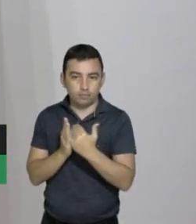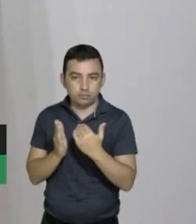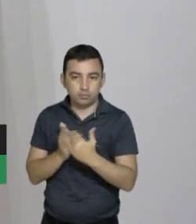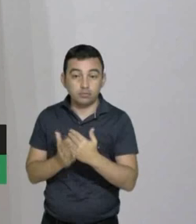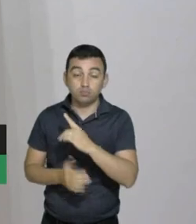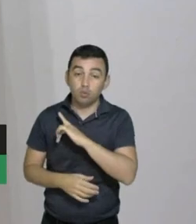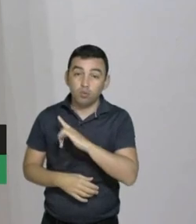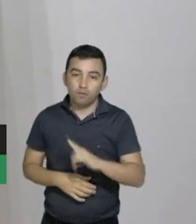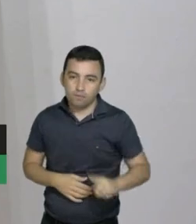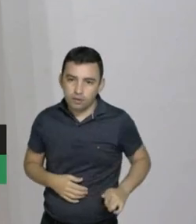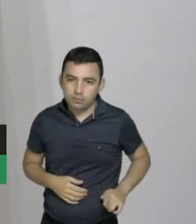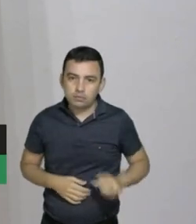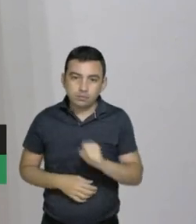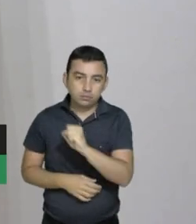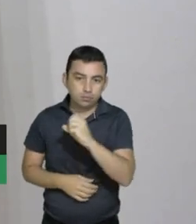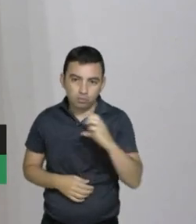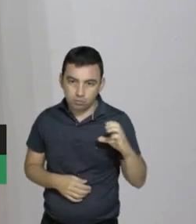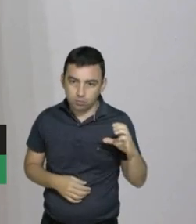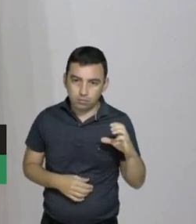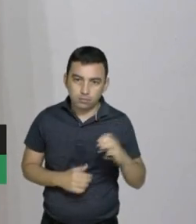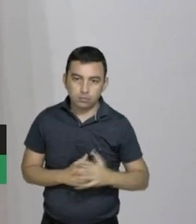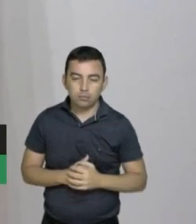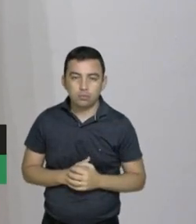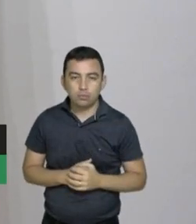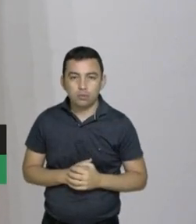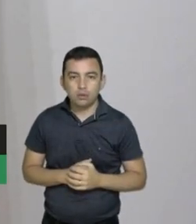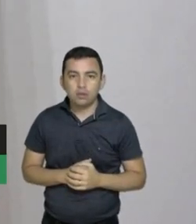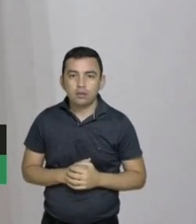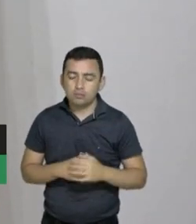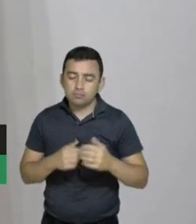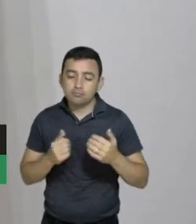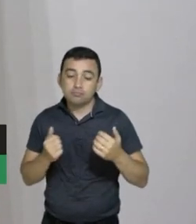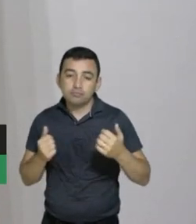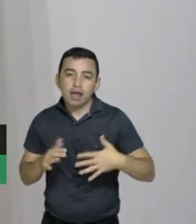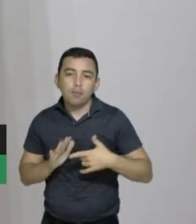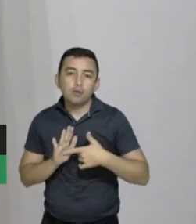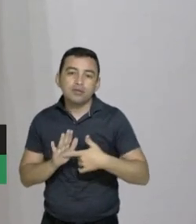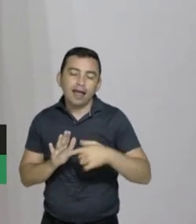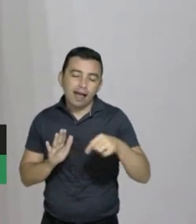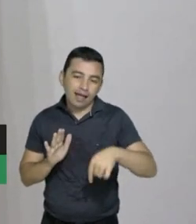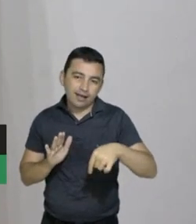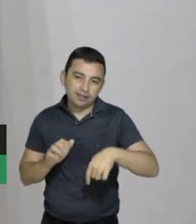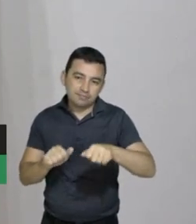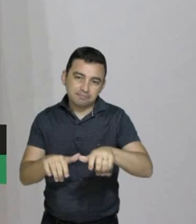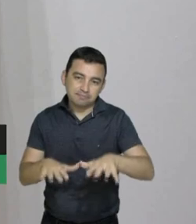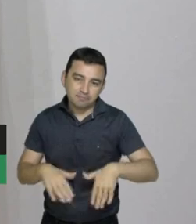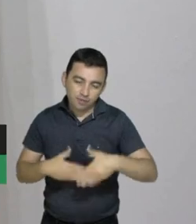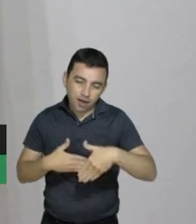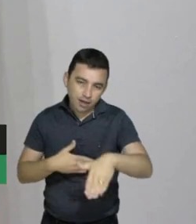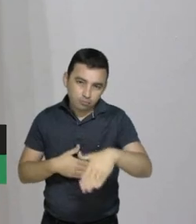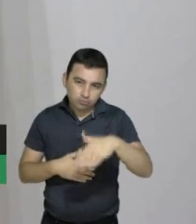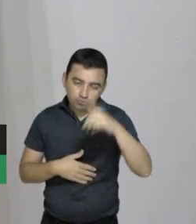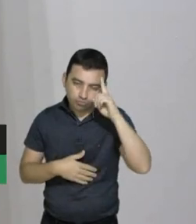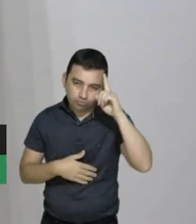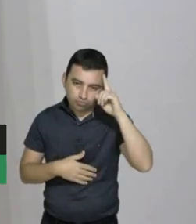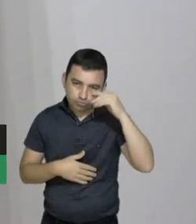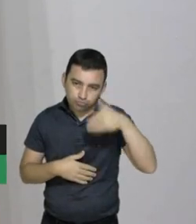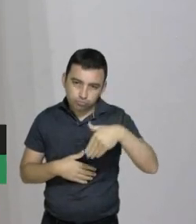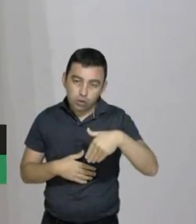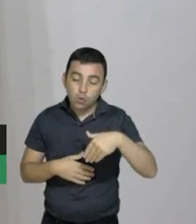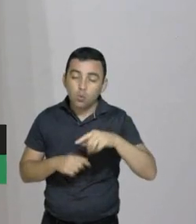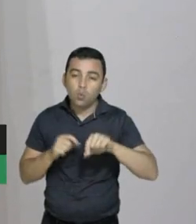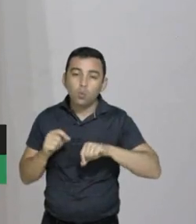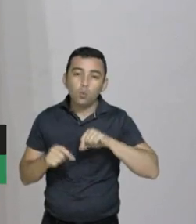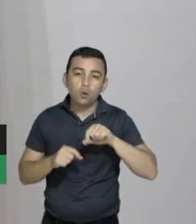de Santa Catarina queria mostrar mostrar aquilo plenário vai apresentar nos próximos dias o